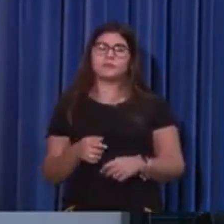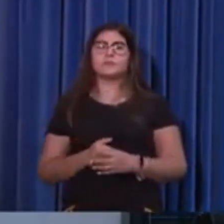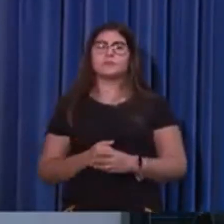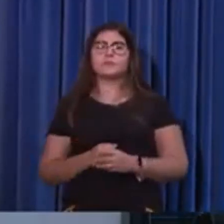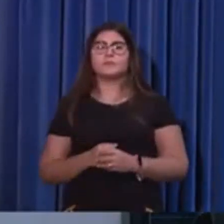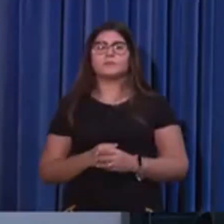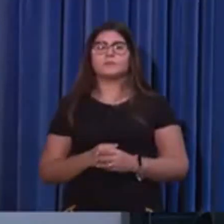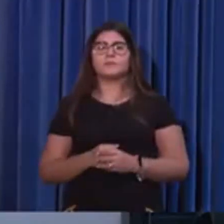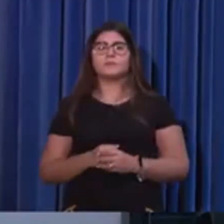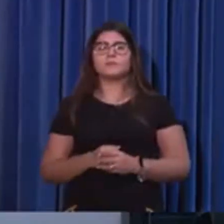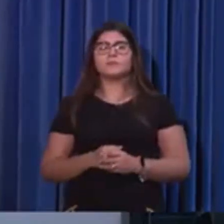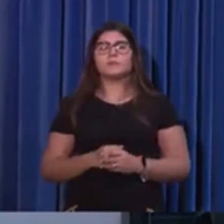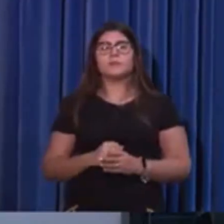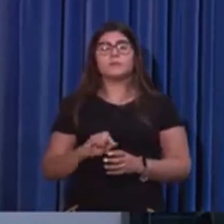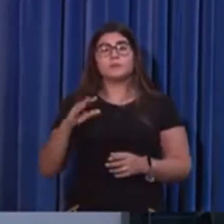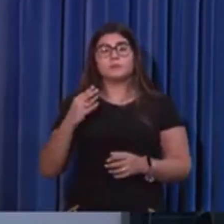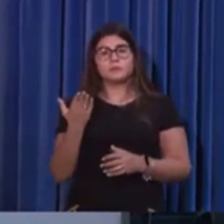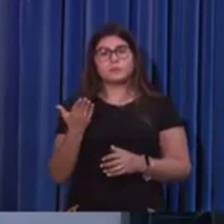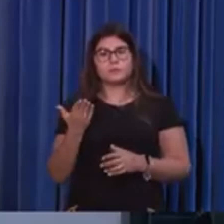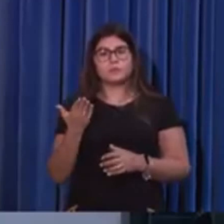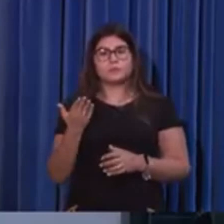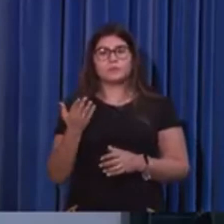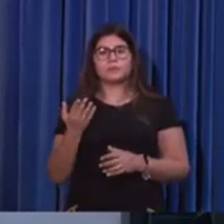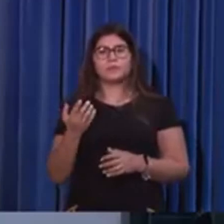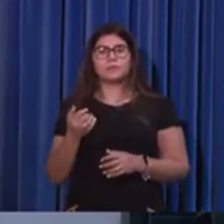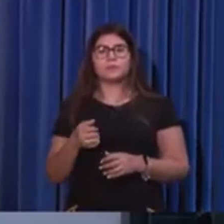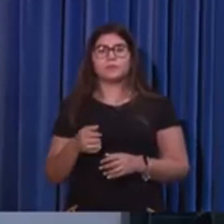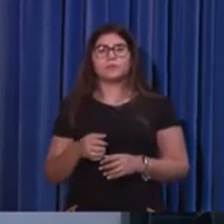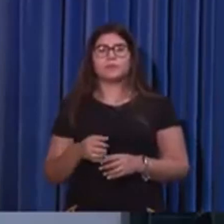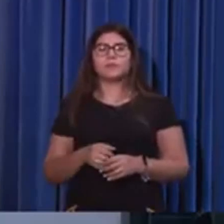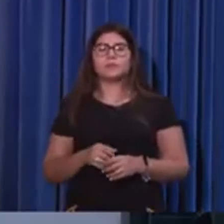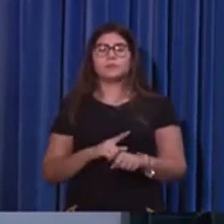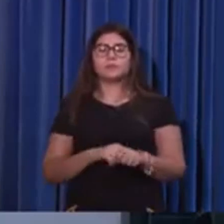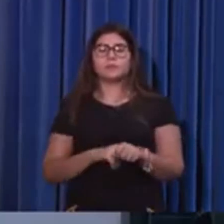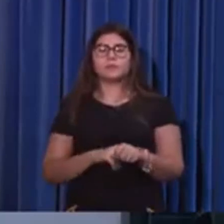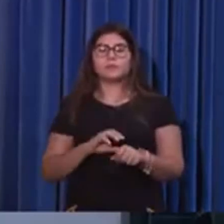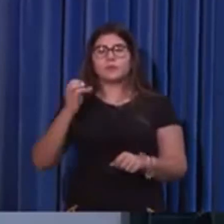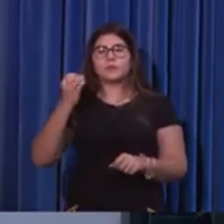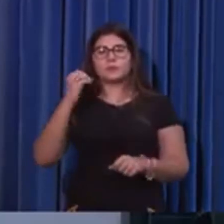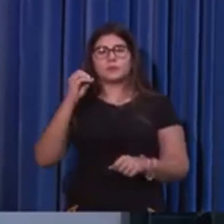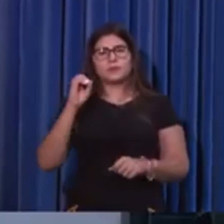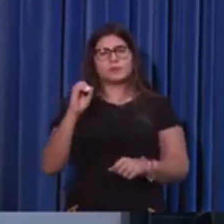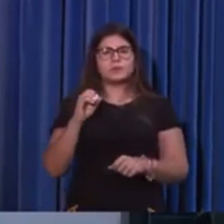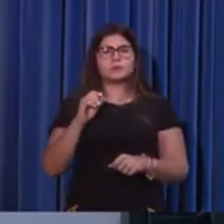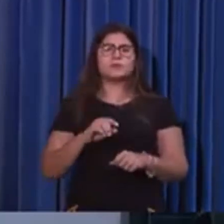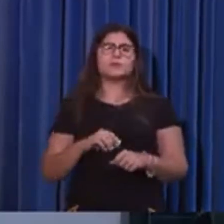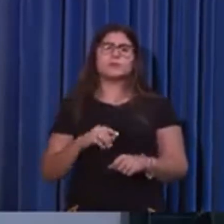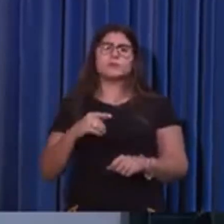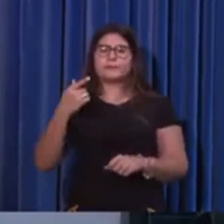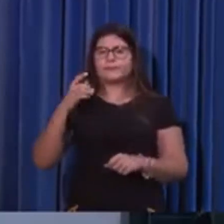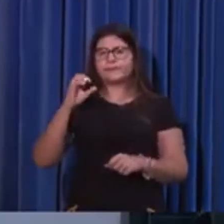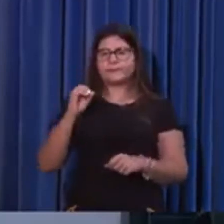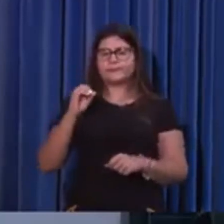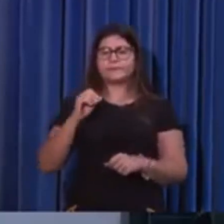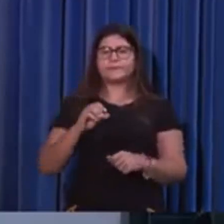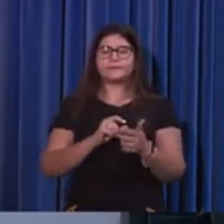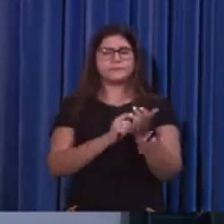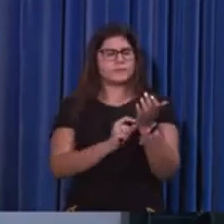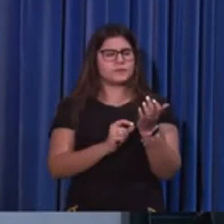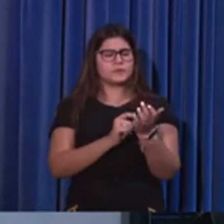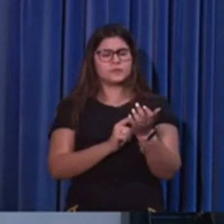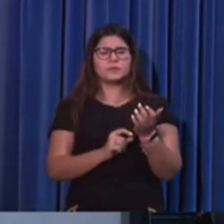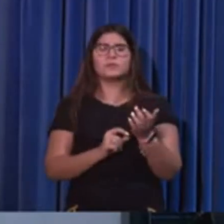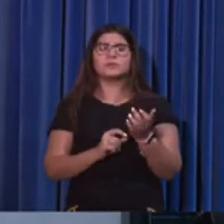esfera social. Então, por volta da década de 70 e 80, vários autores eles começam a afirmar que